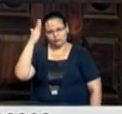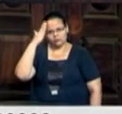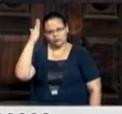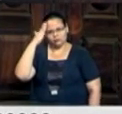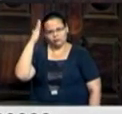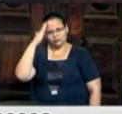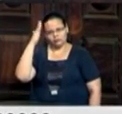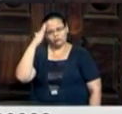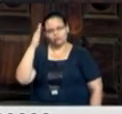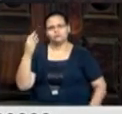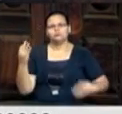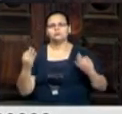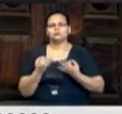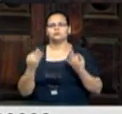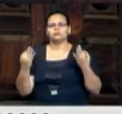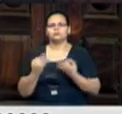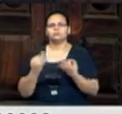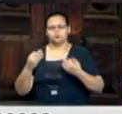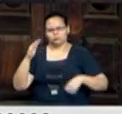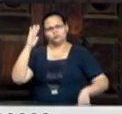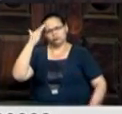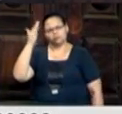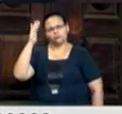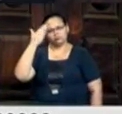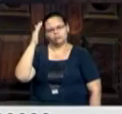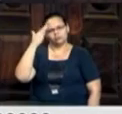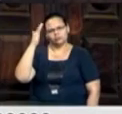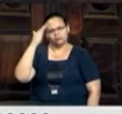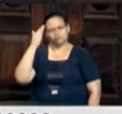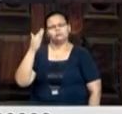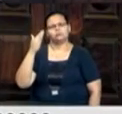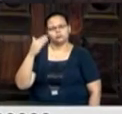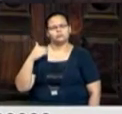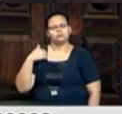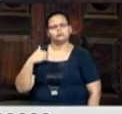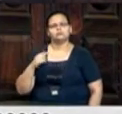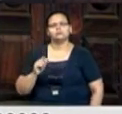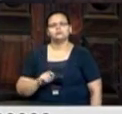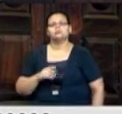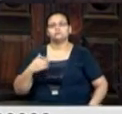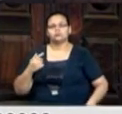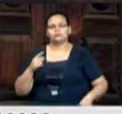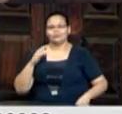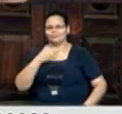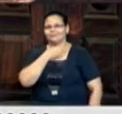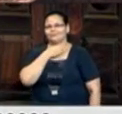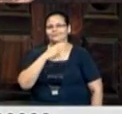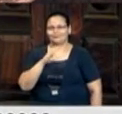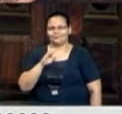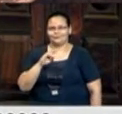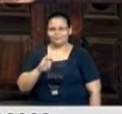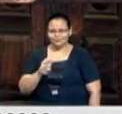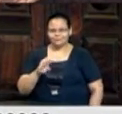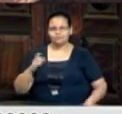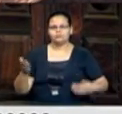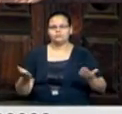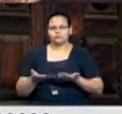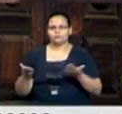Sabemos perfeitamente e entendemos e compreendemos a crise que se vive